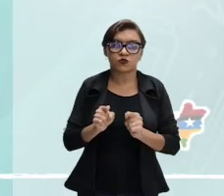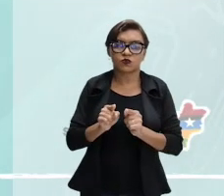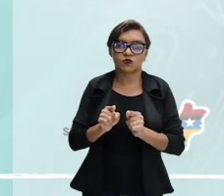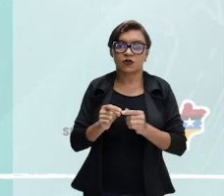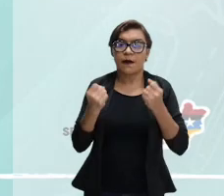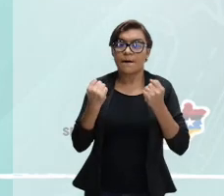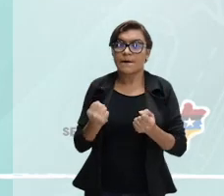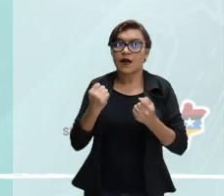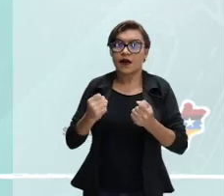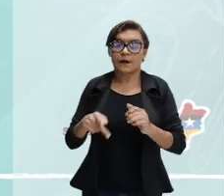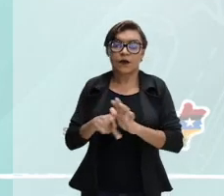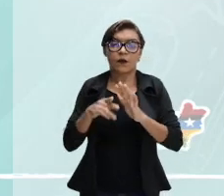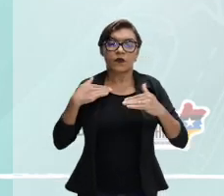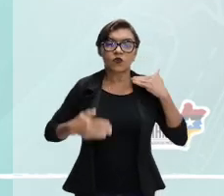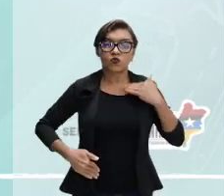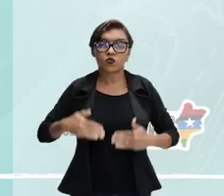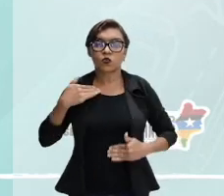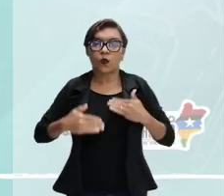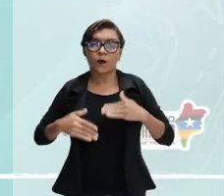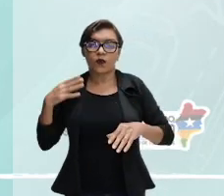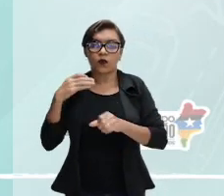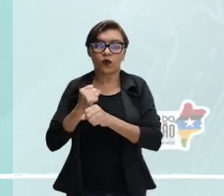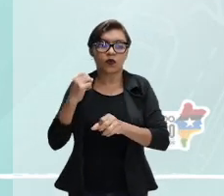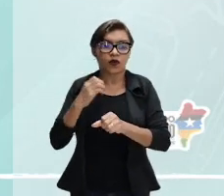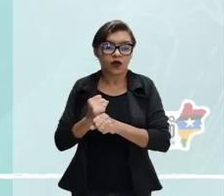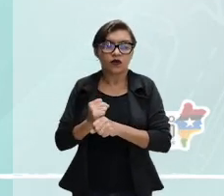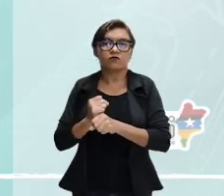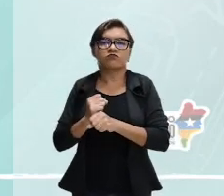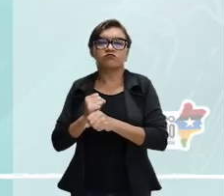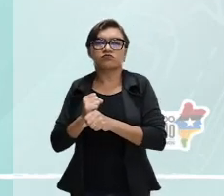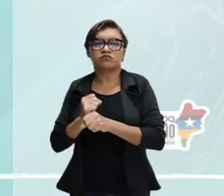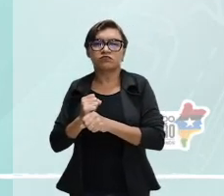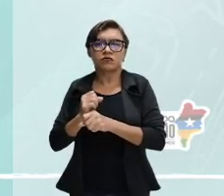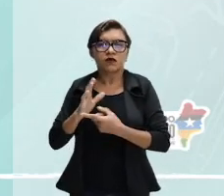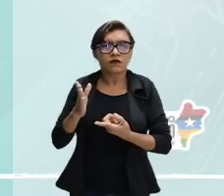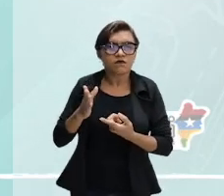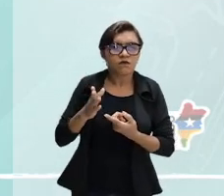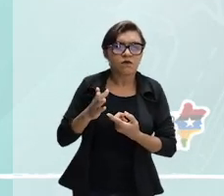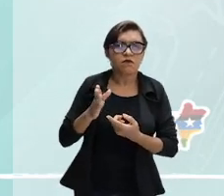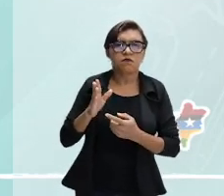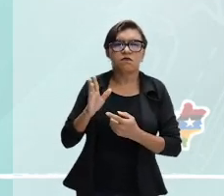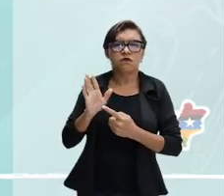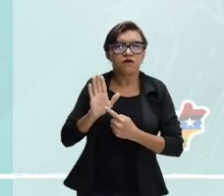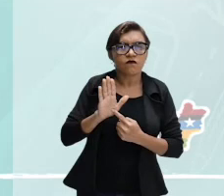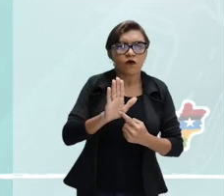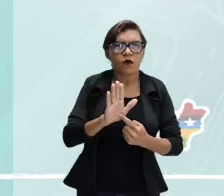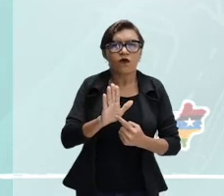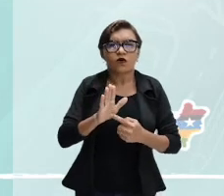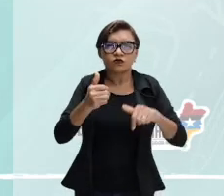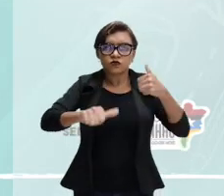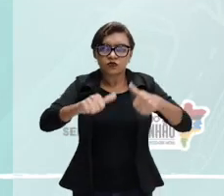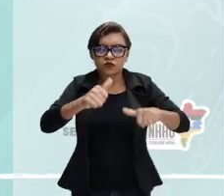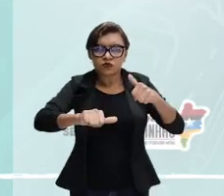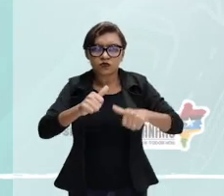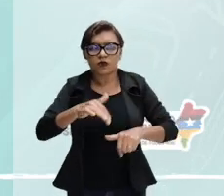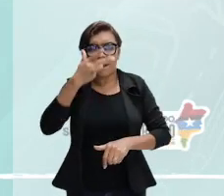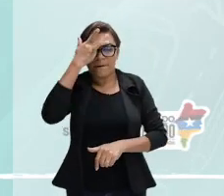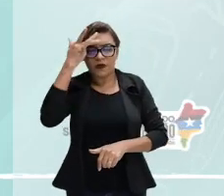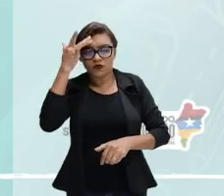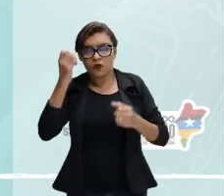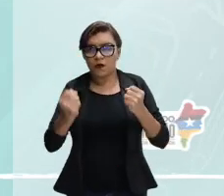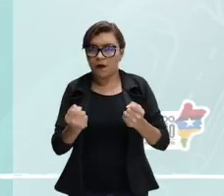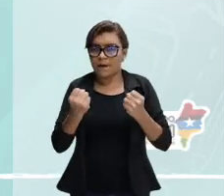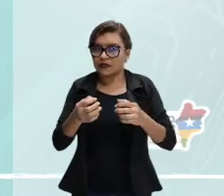Massa Corporal, que é um cálculo que serve para avaliar se as pessoas estão dentro do seu peso ideal